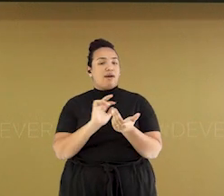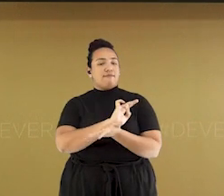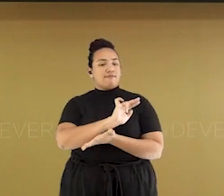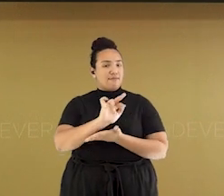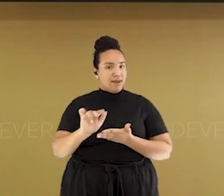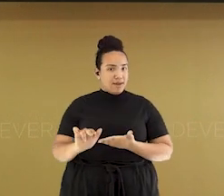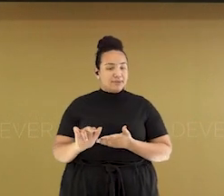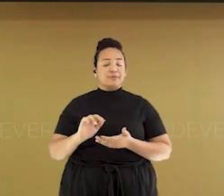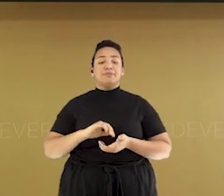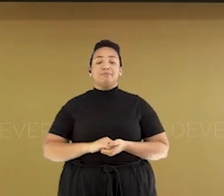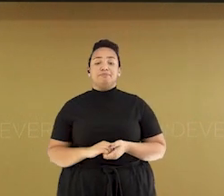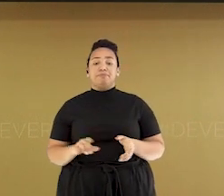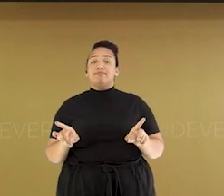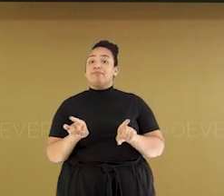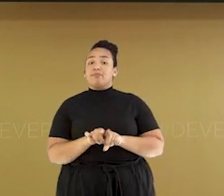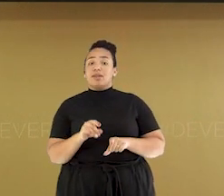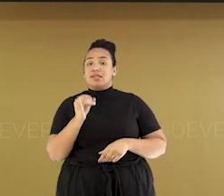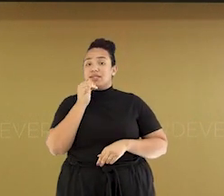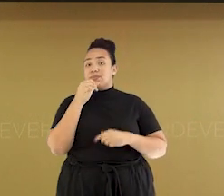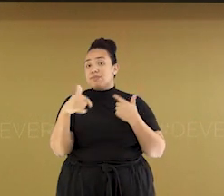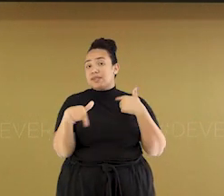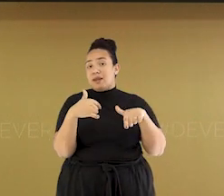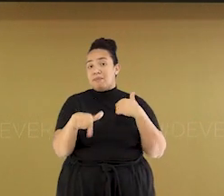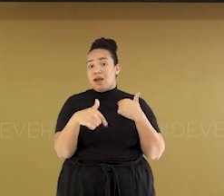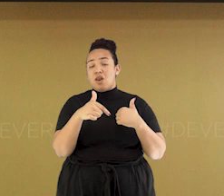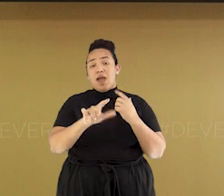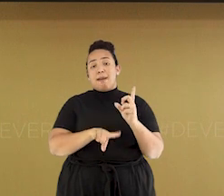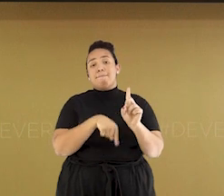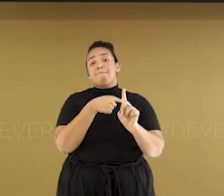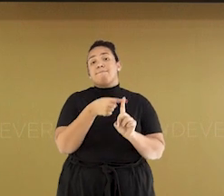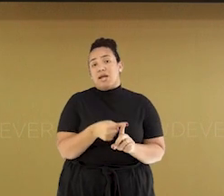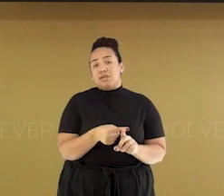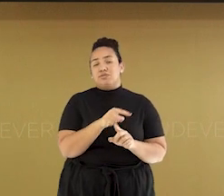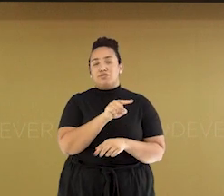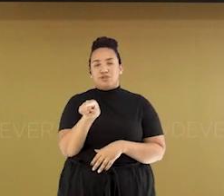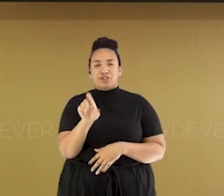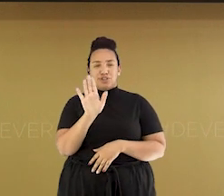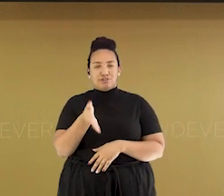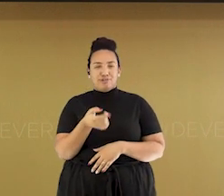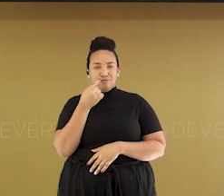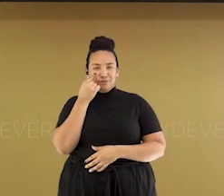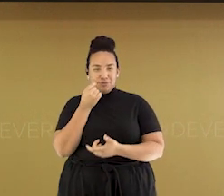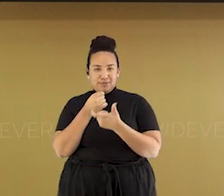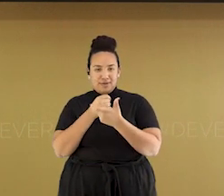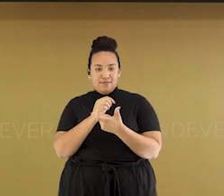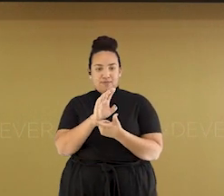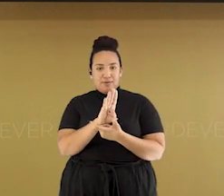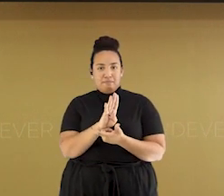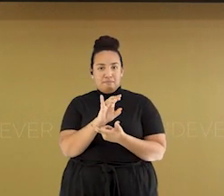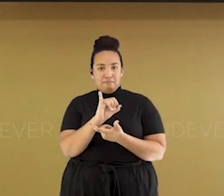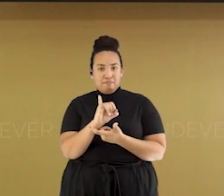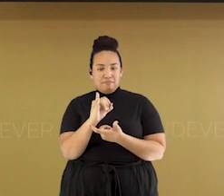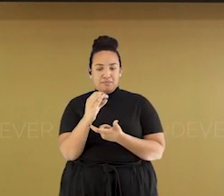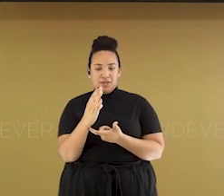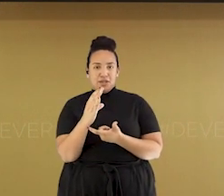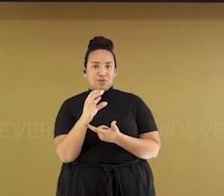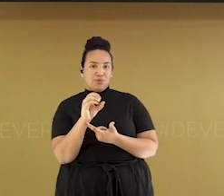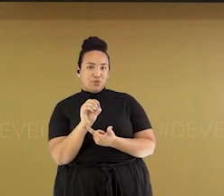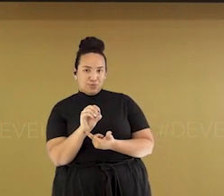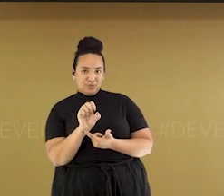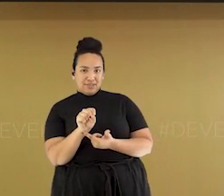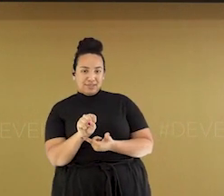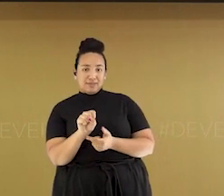E tem pessoas que fazem trabalhos extras. Por acaso você já ouviu na palavra bico? Os bicos são trabalhos